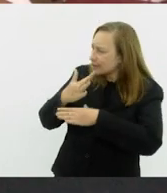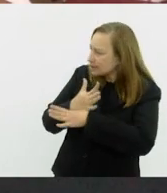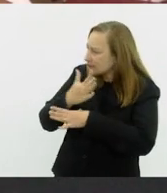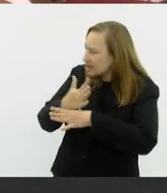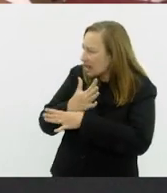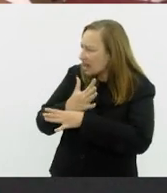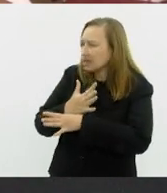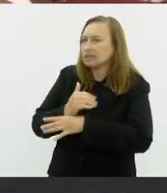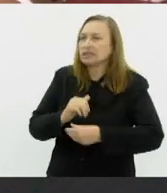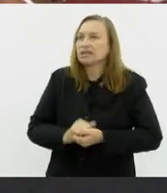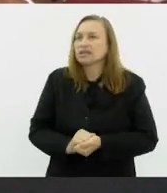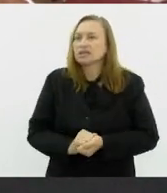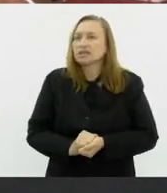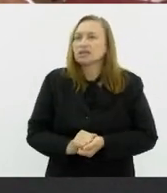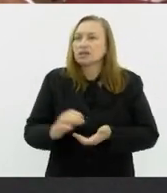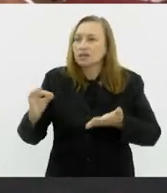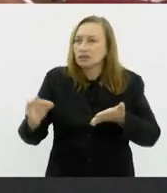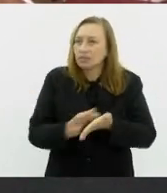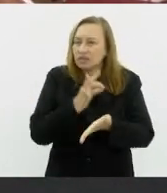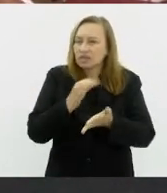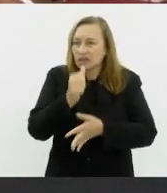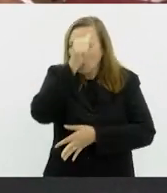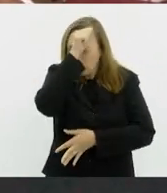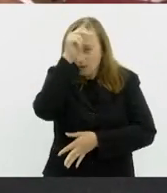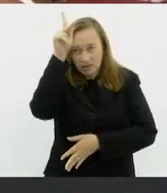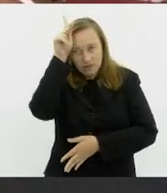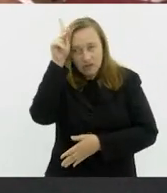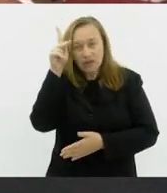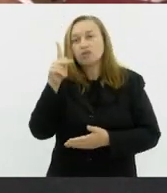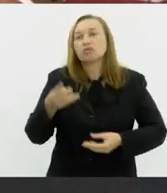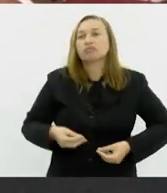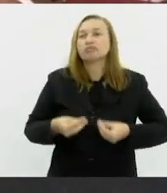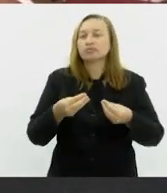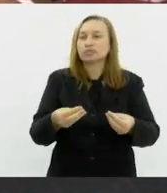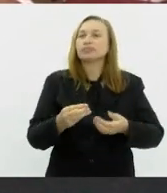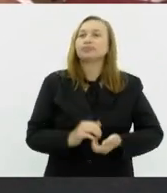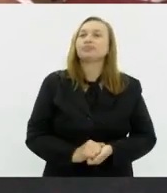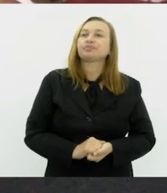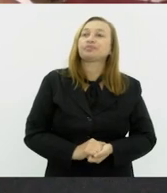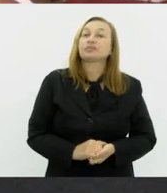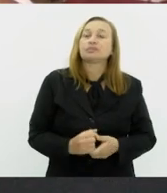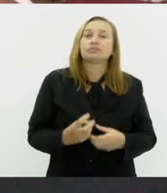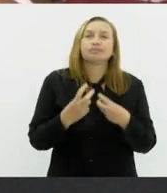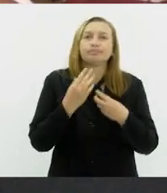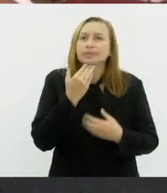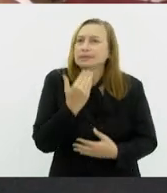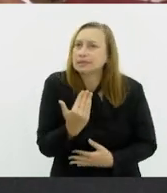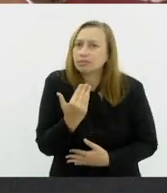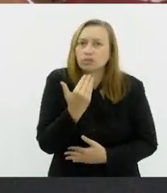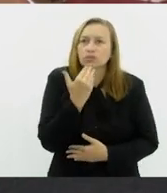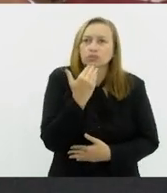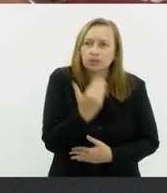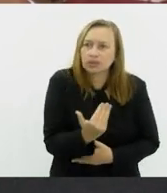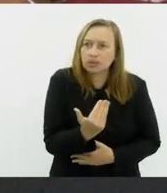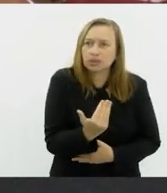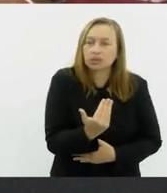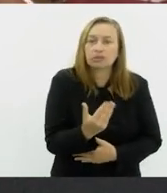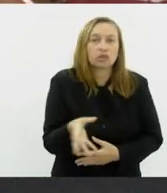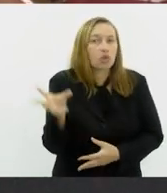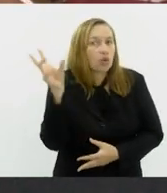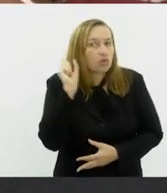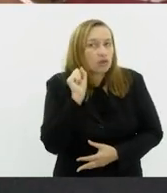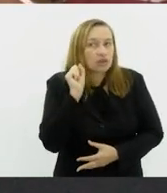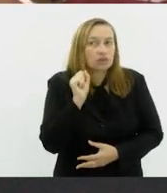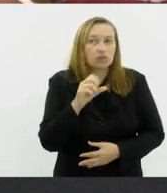de entregar um abaixo-assinado ao prefeito e levamos e clamamos para sermos ouvidos